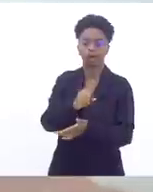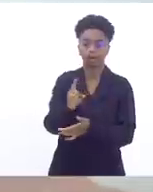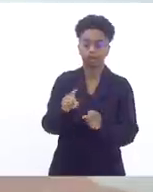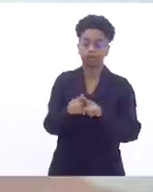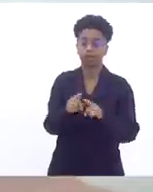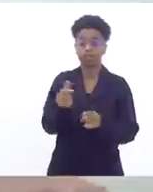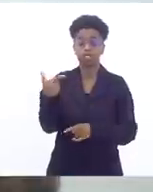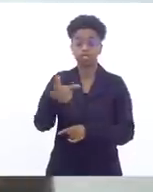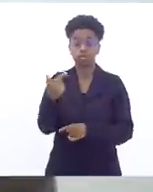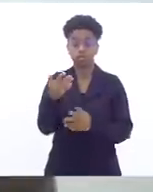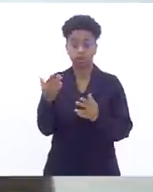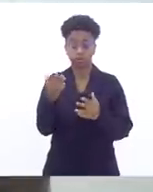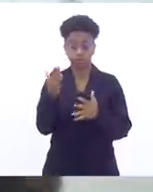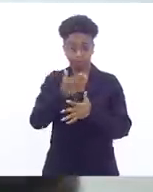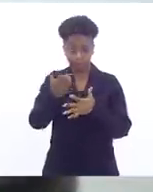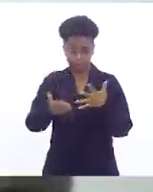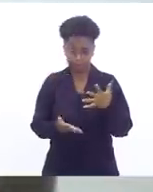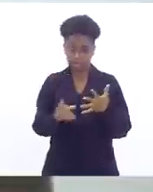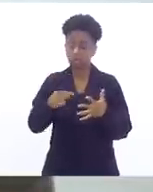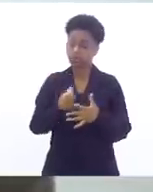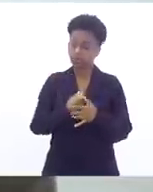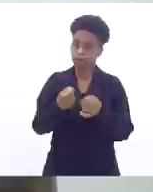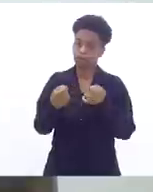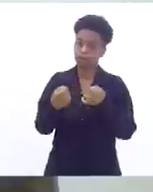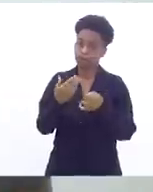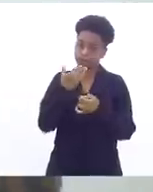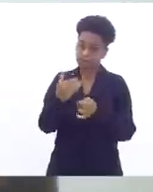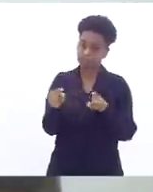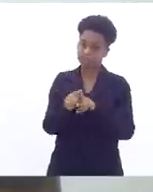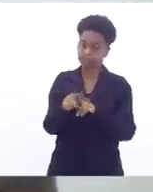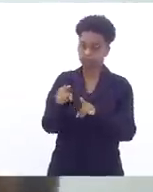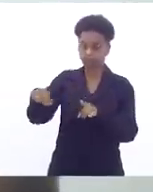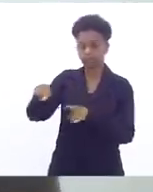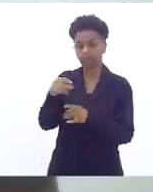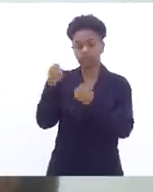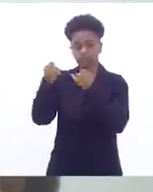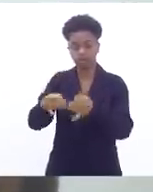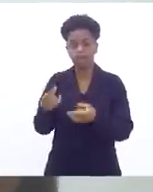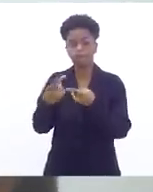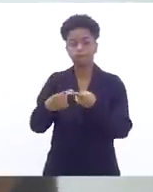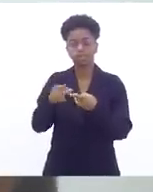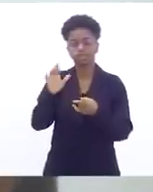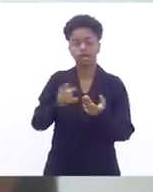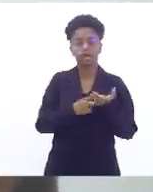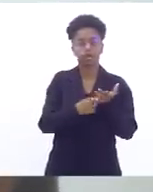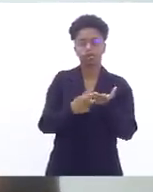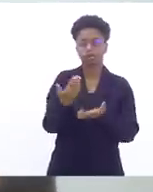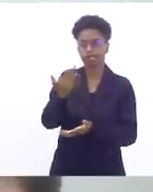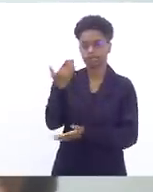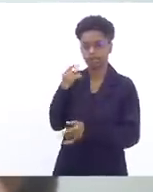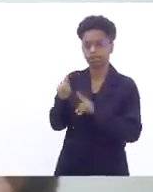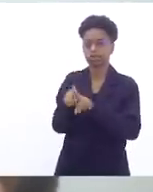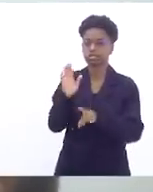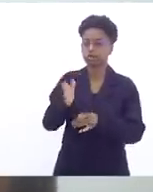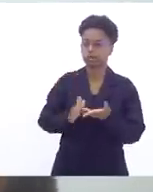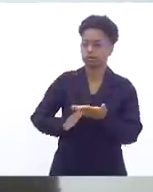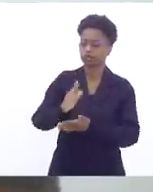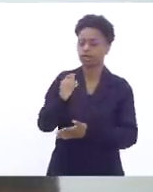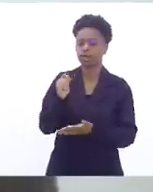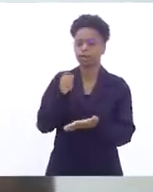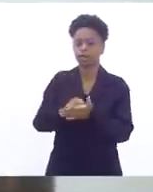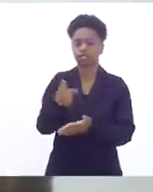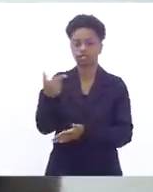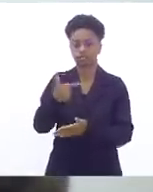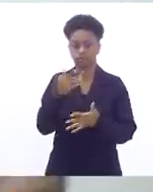segunda parcela a gente pede também não sei se eles vão conseguir explicar acordado lá atrás aprovado por essa casa de pagar a segunda parcela